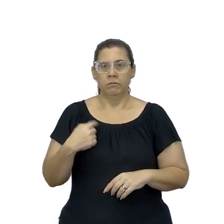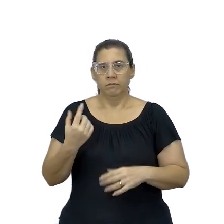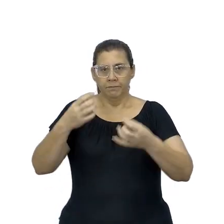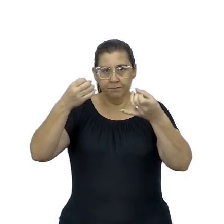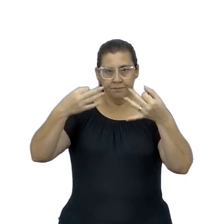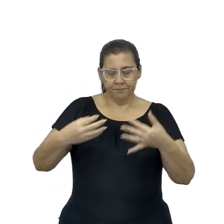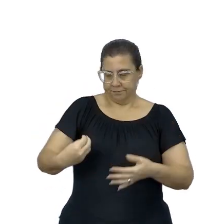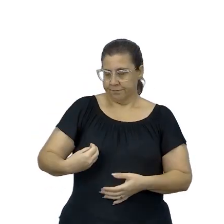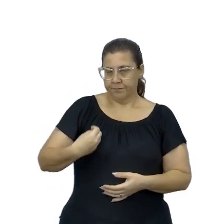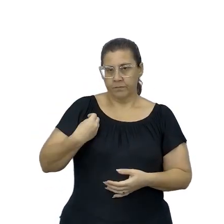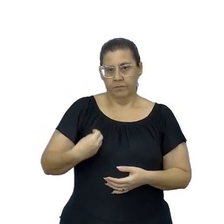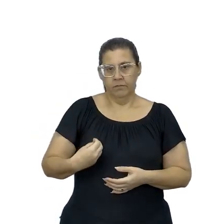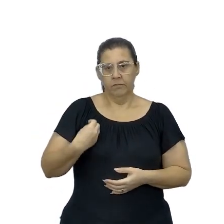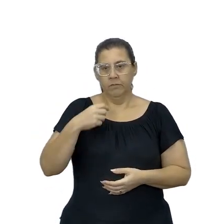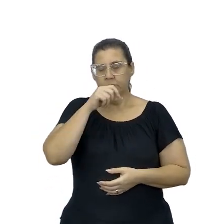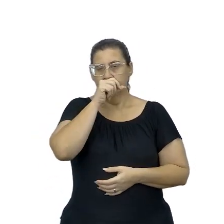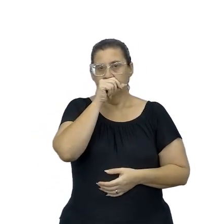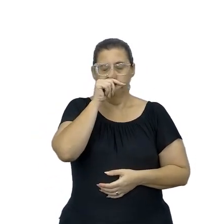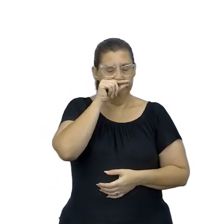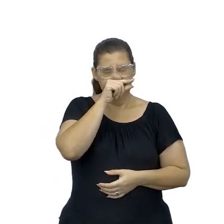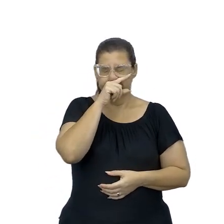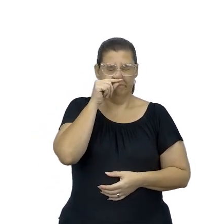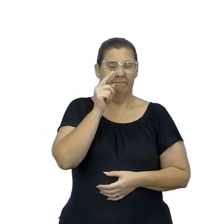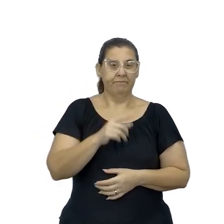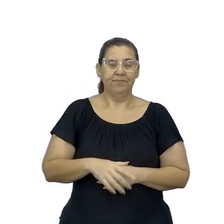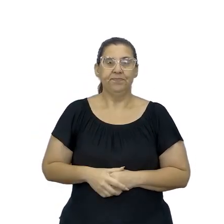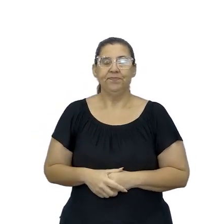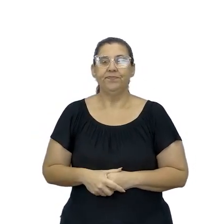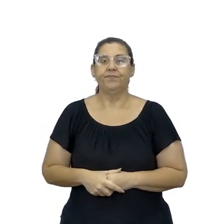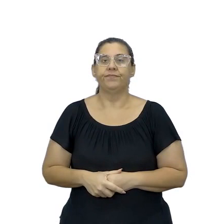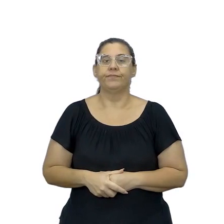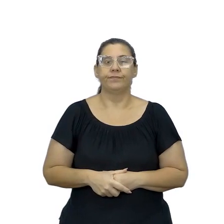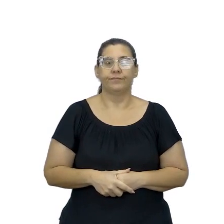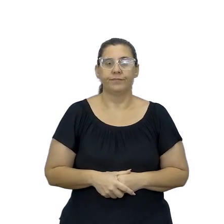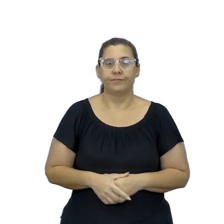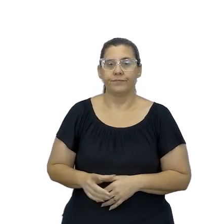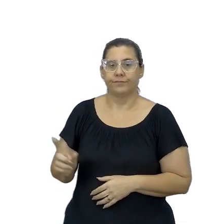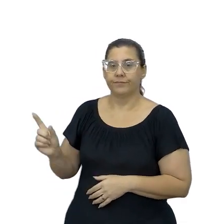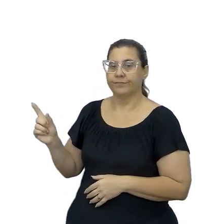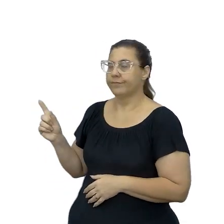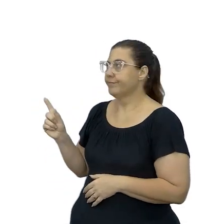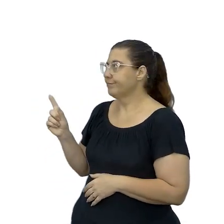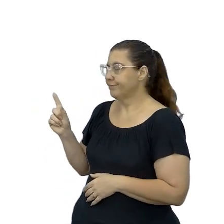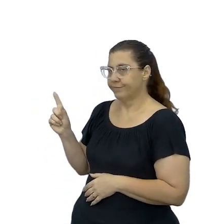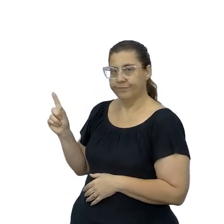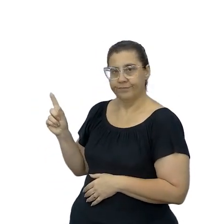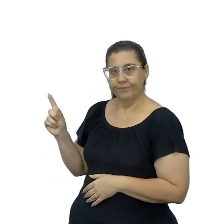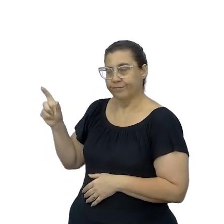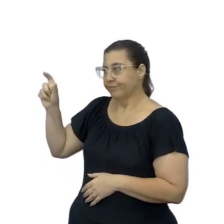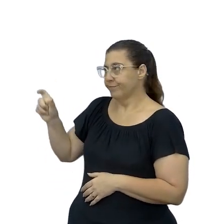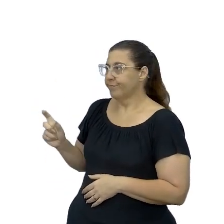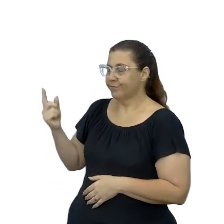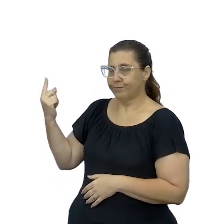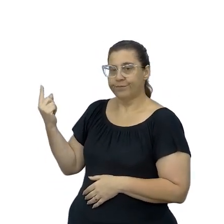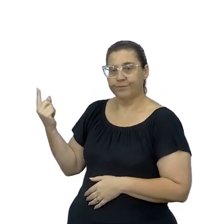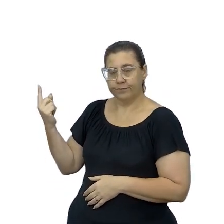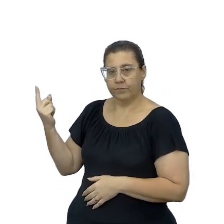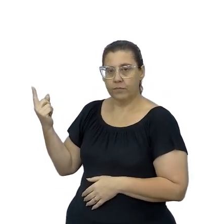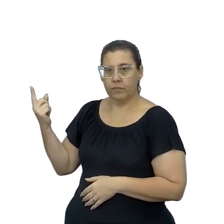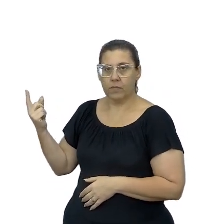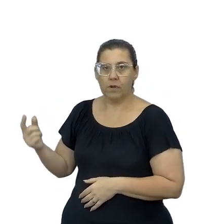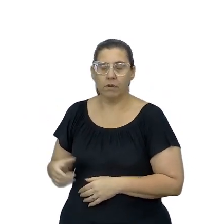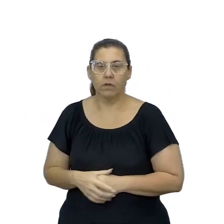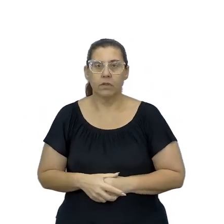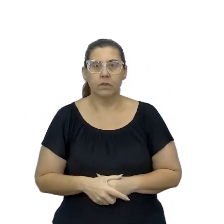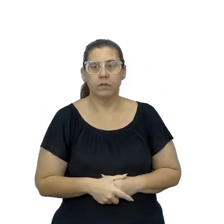da vida, né, e da obra, da produção aí acadêmica de Jerome Brunner, Jerome Brunner,